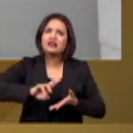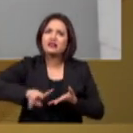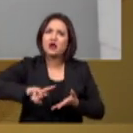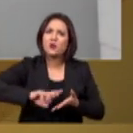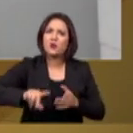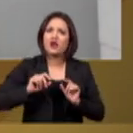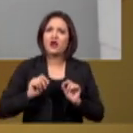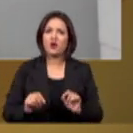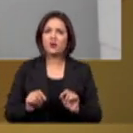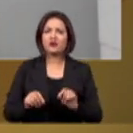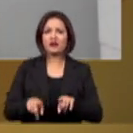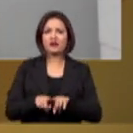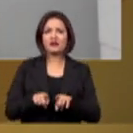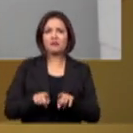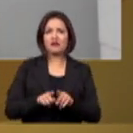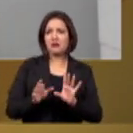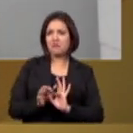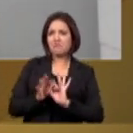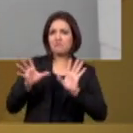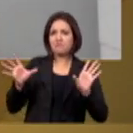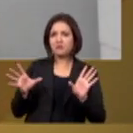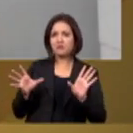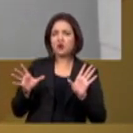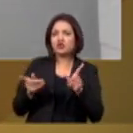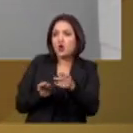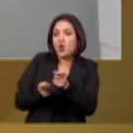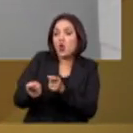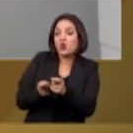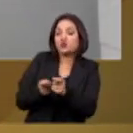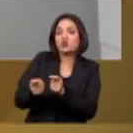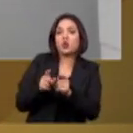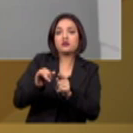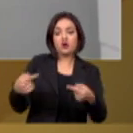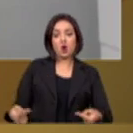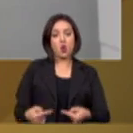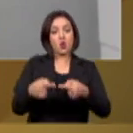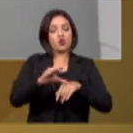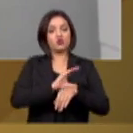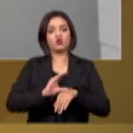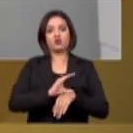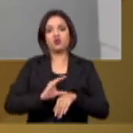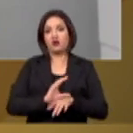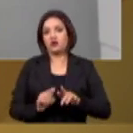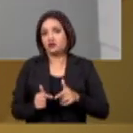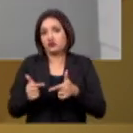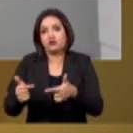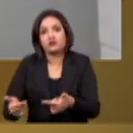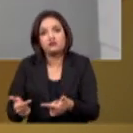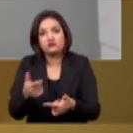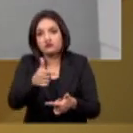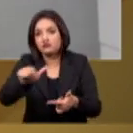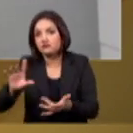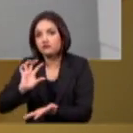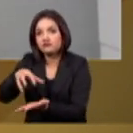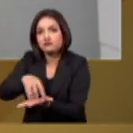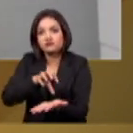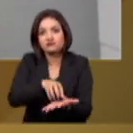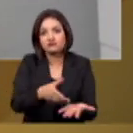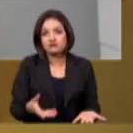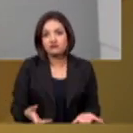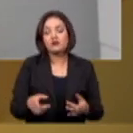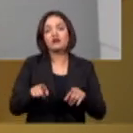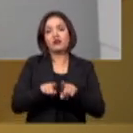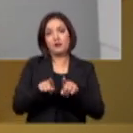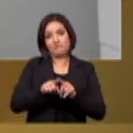atribuições institucionais e permitam proceder ao controle de constitucionalidade as poder público e aqui em específico